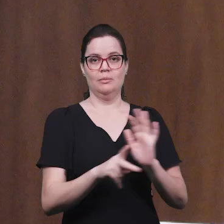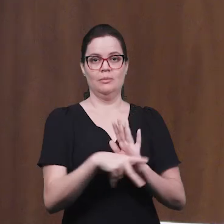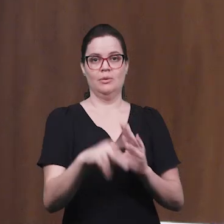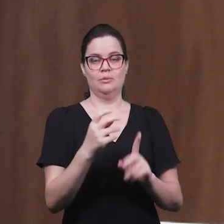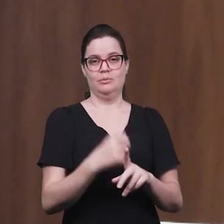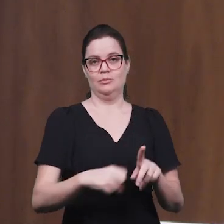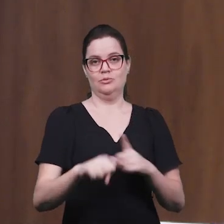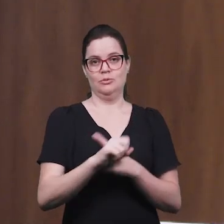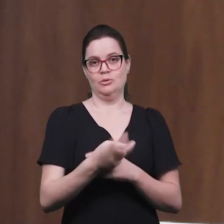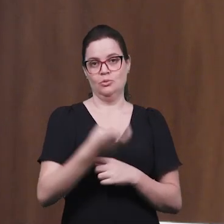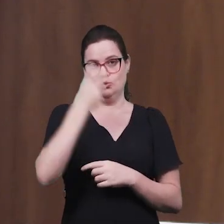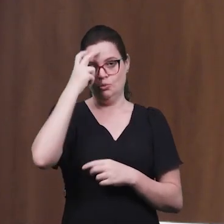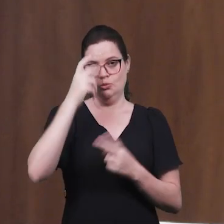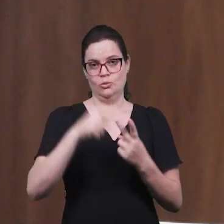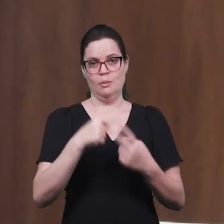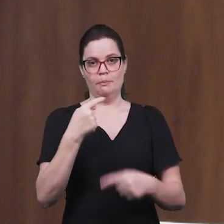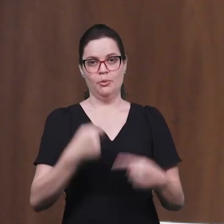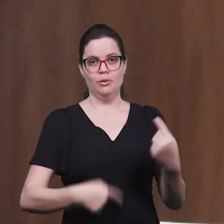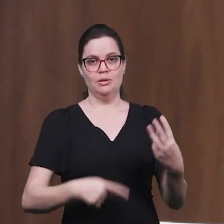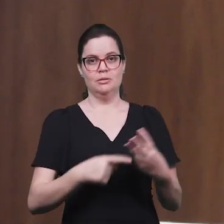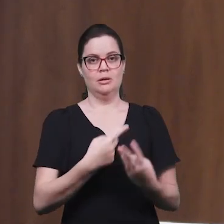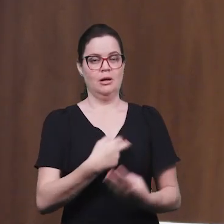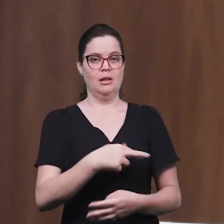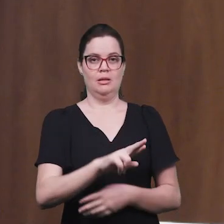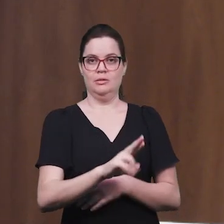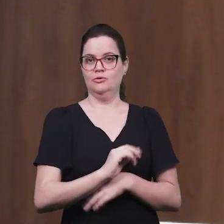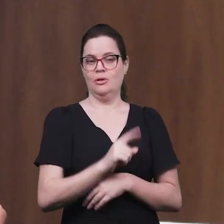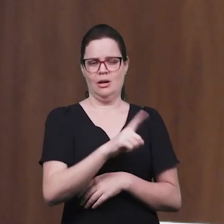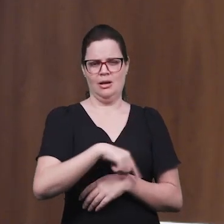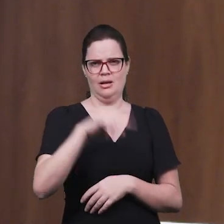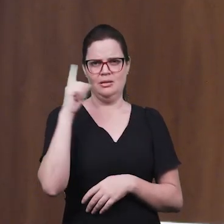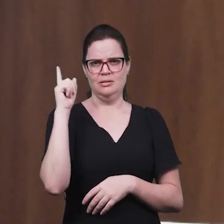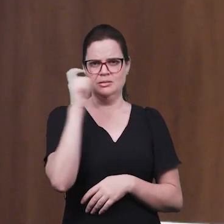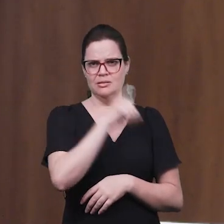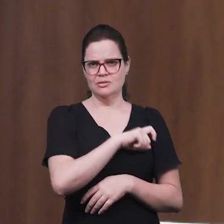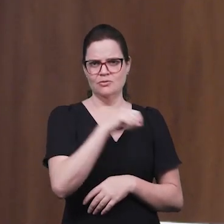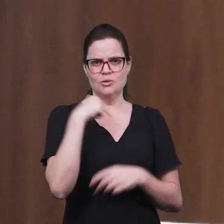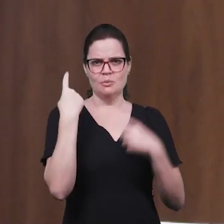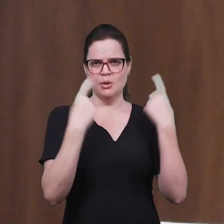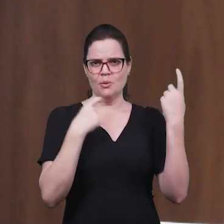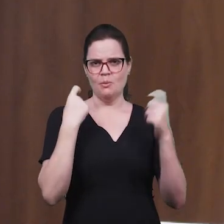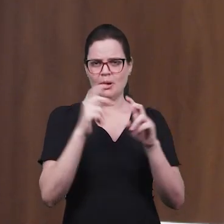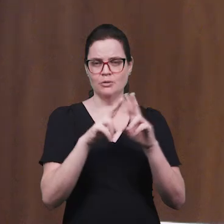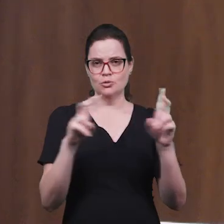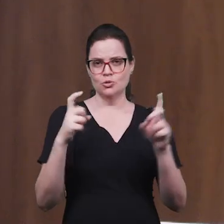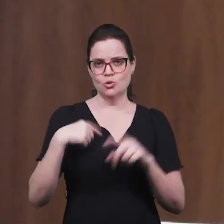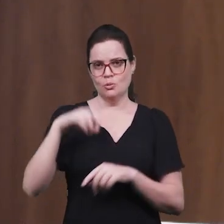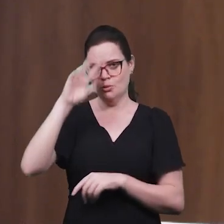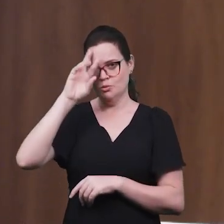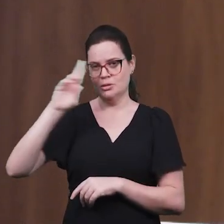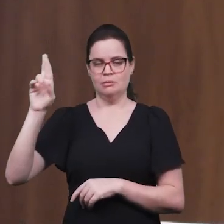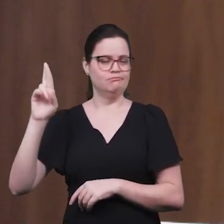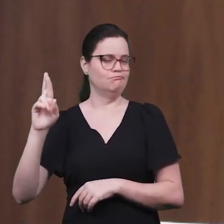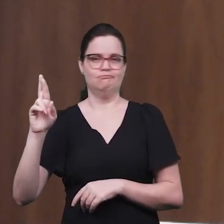social, cultural, política, religiosa. Não estão preocupados com isso. Na cidade é tudo muito